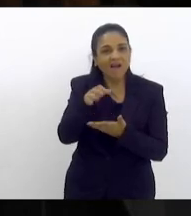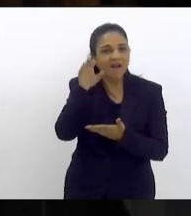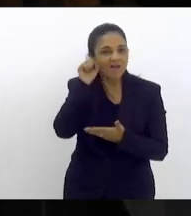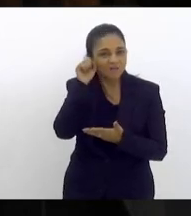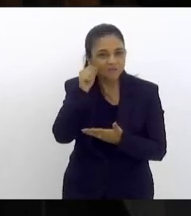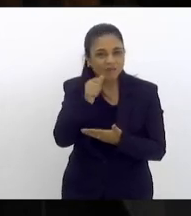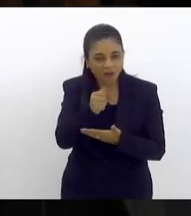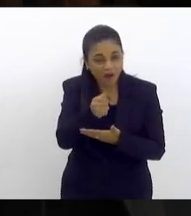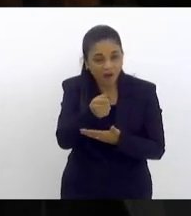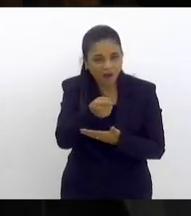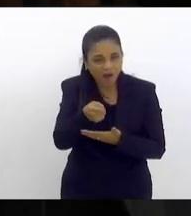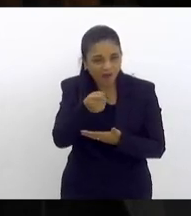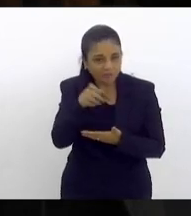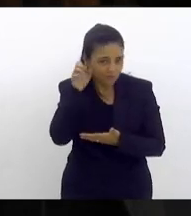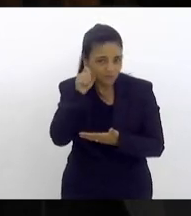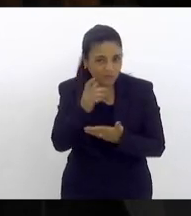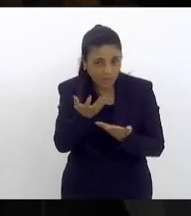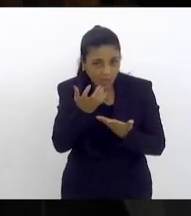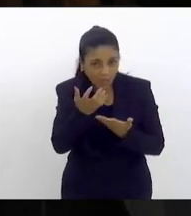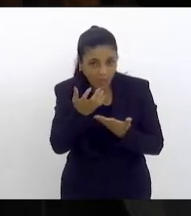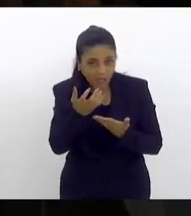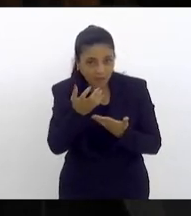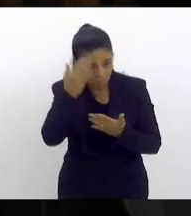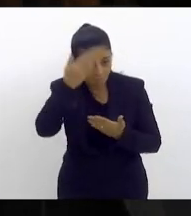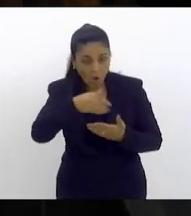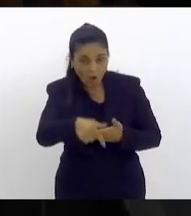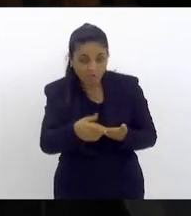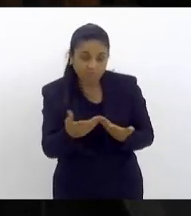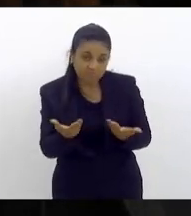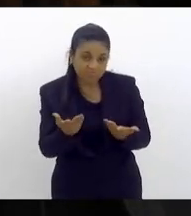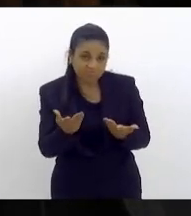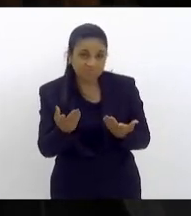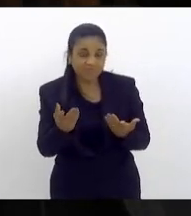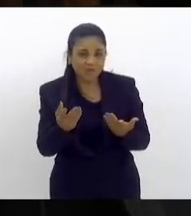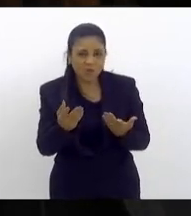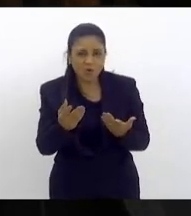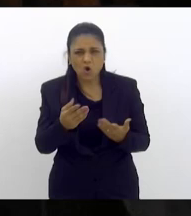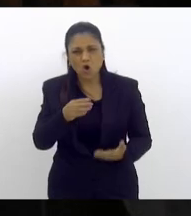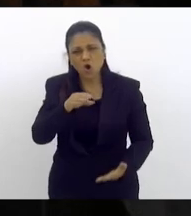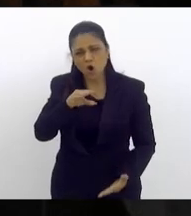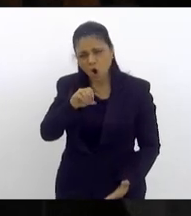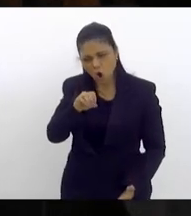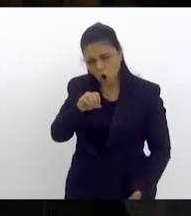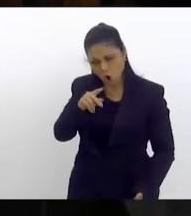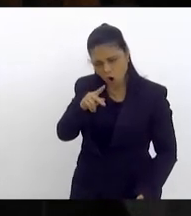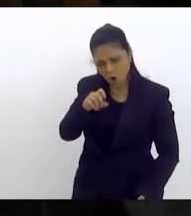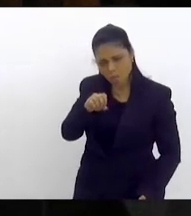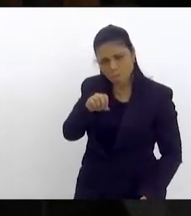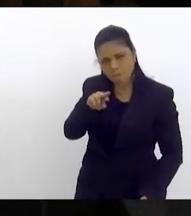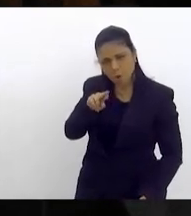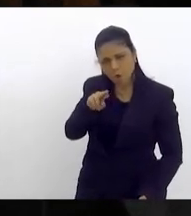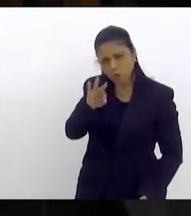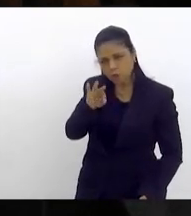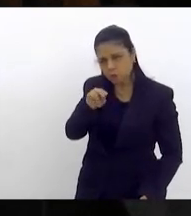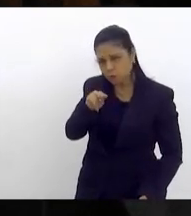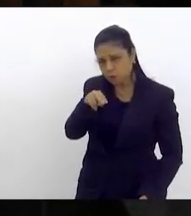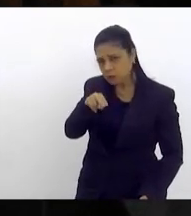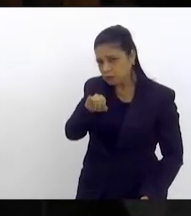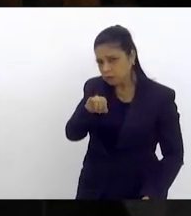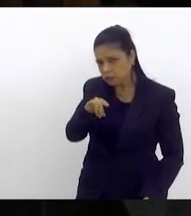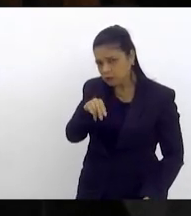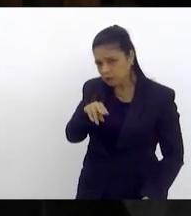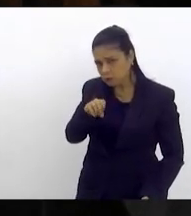eu trago o áudio mas não se manifestou a respeito agora oportunismo seu Marcelo freixo teve na cidade de Petrópolis